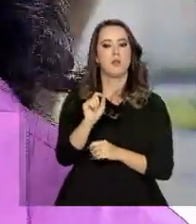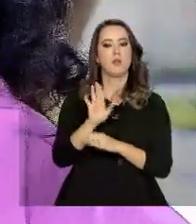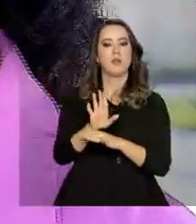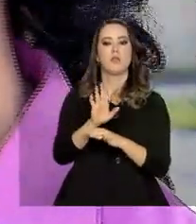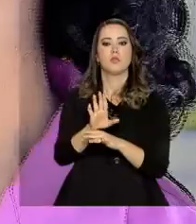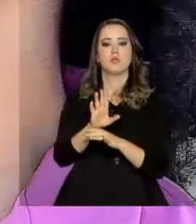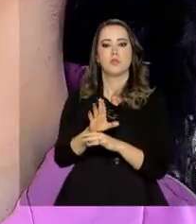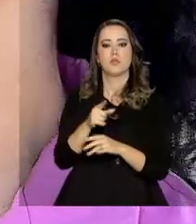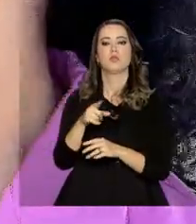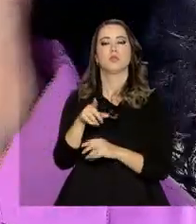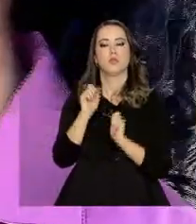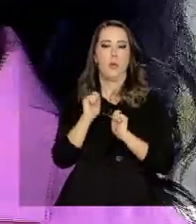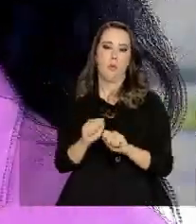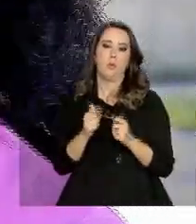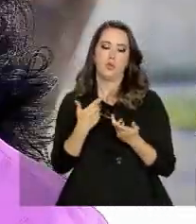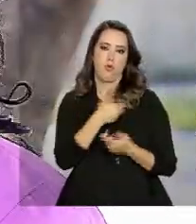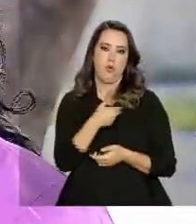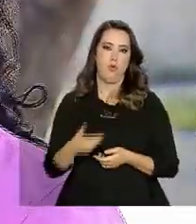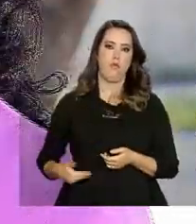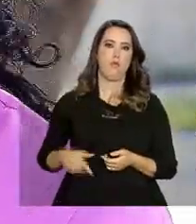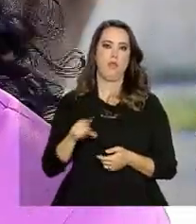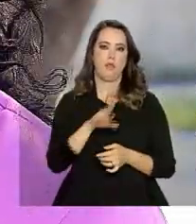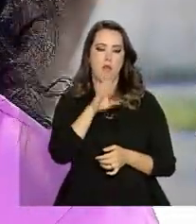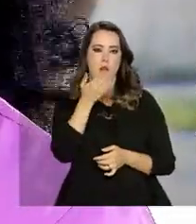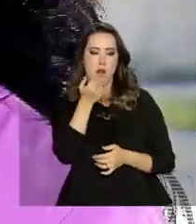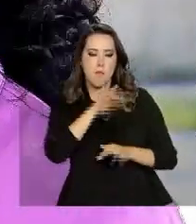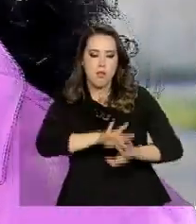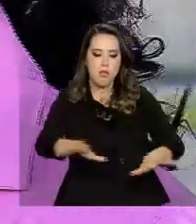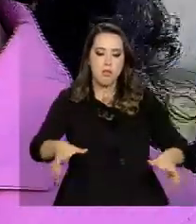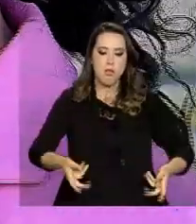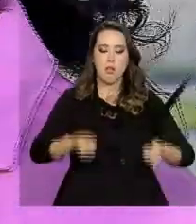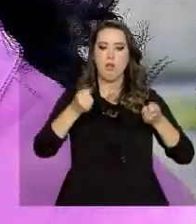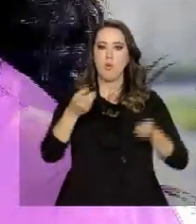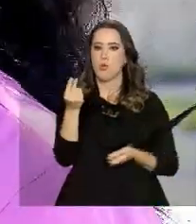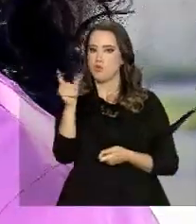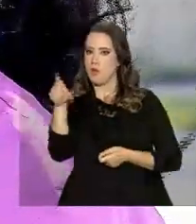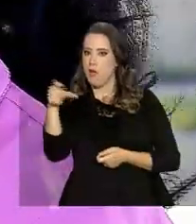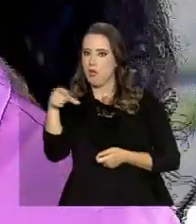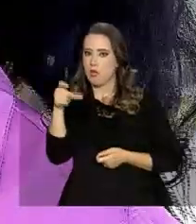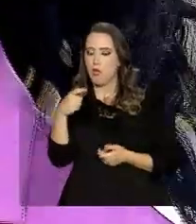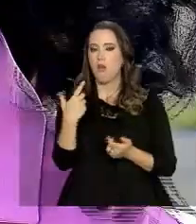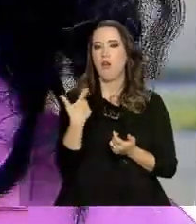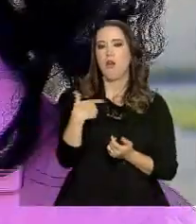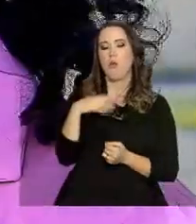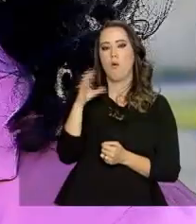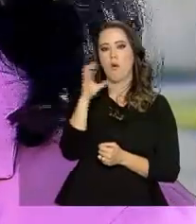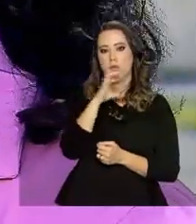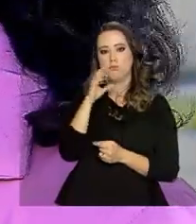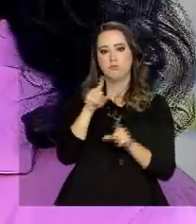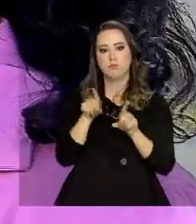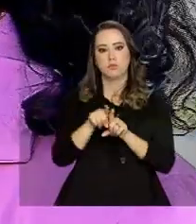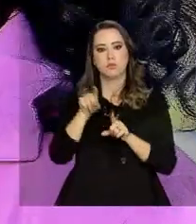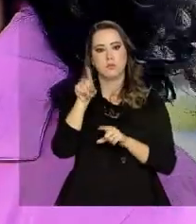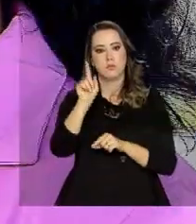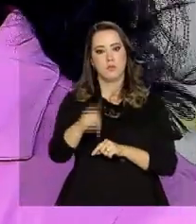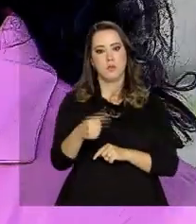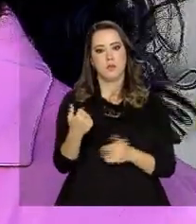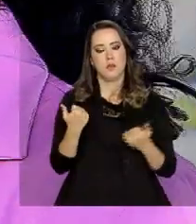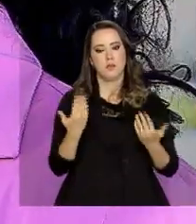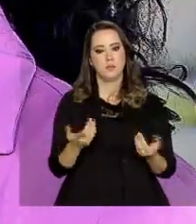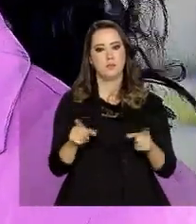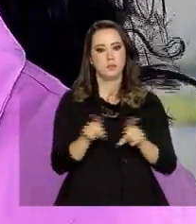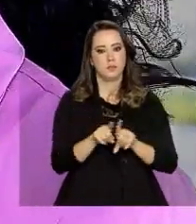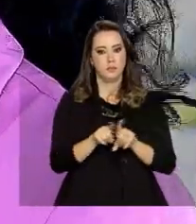auxílios para mim né que era a cesta básica o auxílio vulnerabilidade mesmo alguma coisa na minha casa tudo e